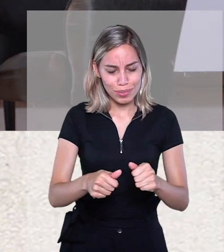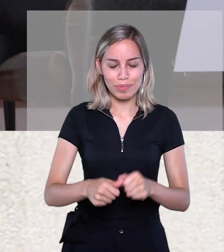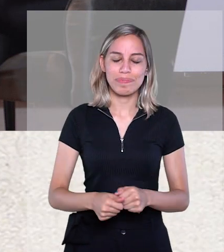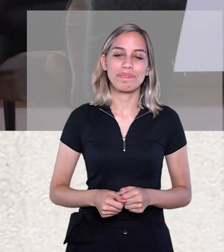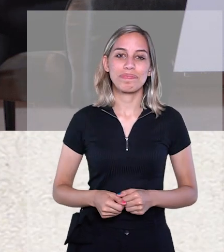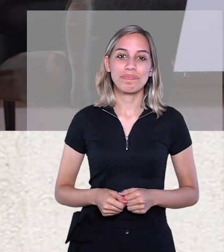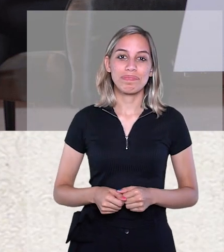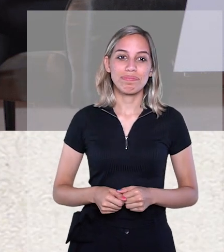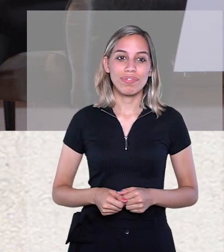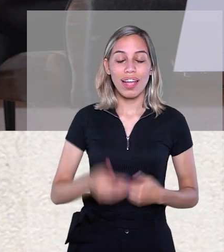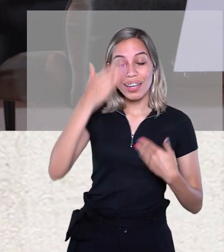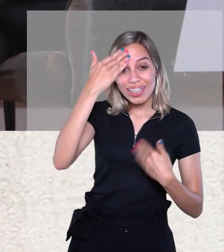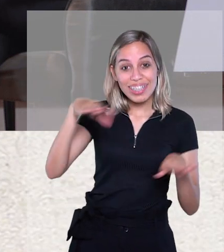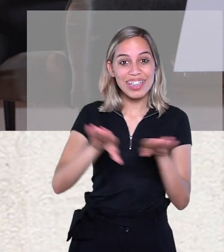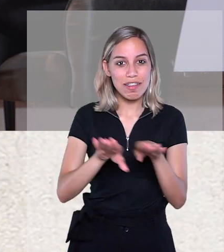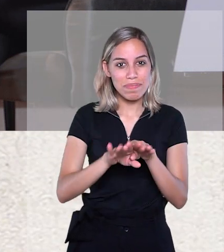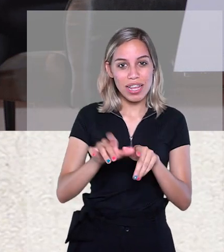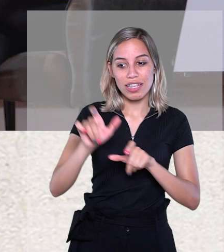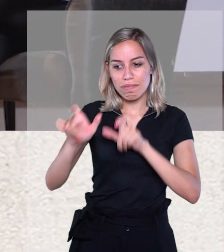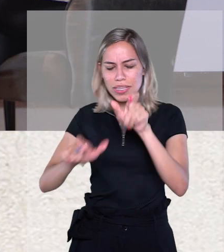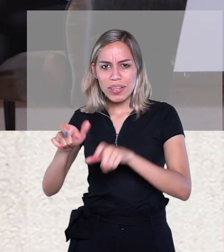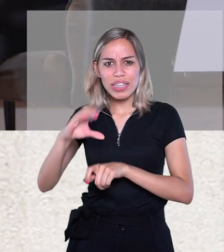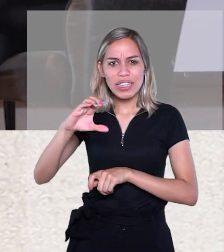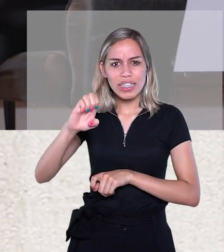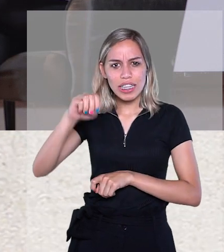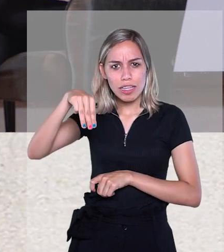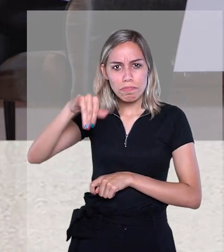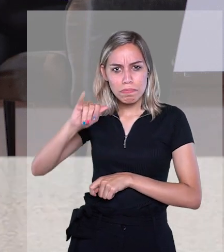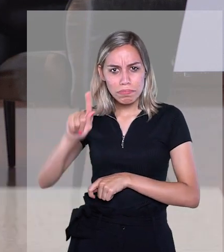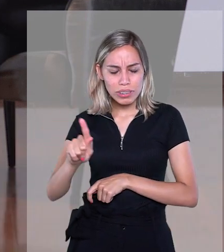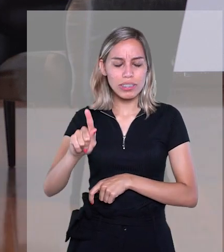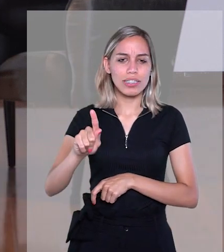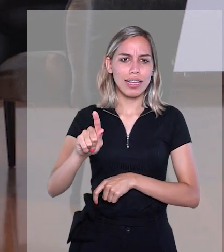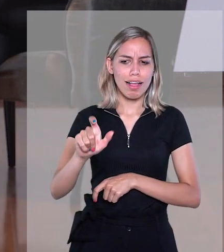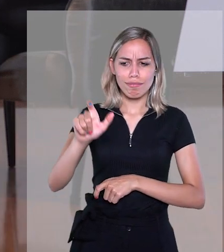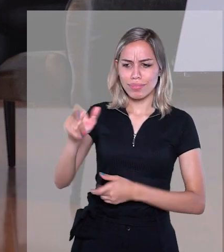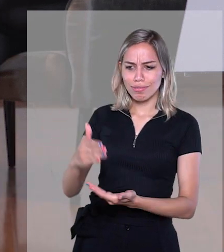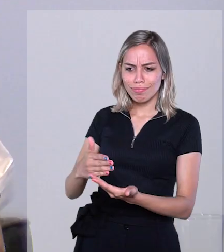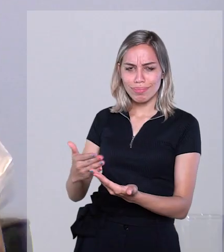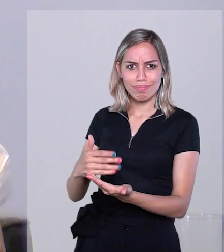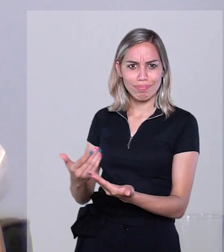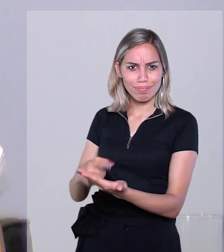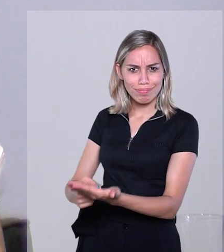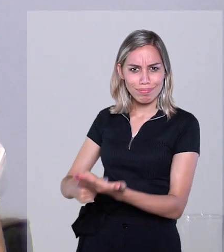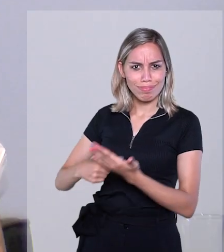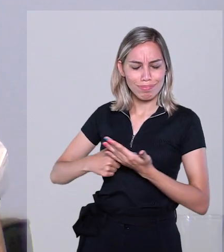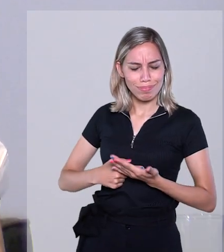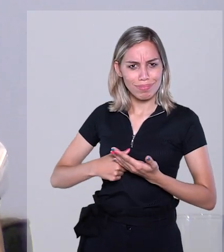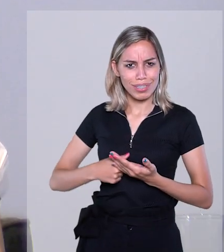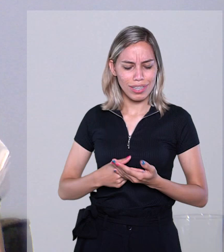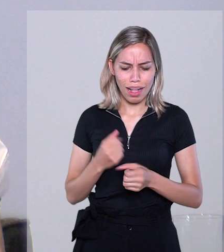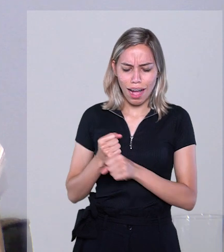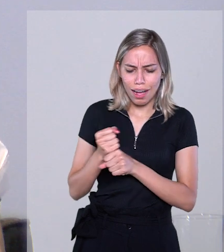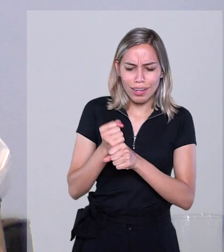todas. Agradeço também aqui o pessoal da CEMIG, que me recebe com tanta alegria há tantos anos, na verdade.